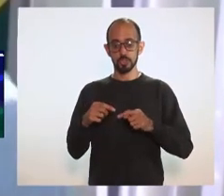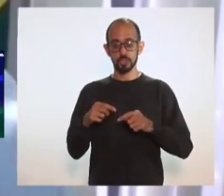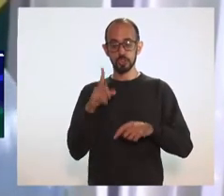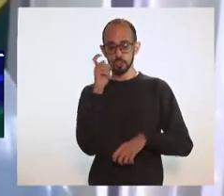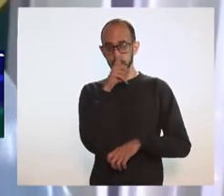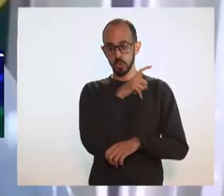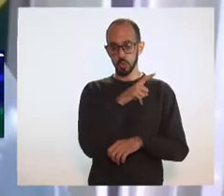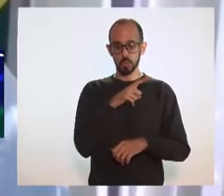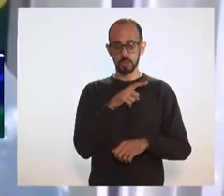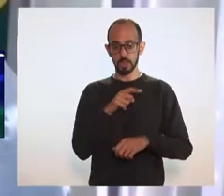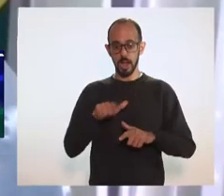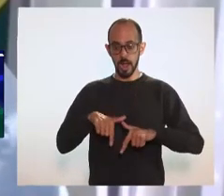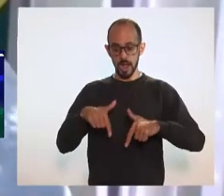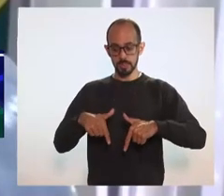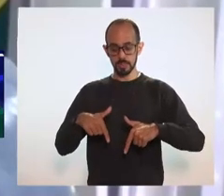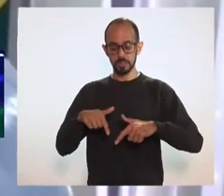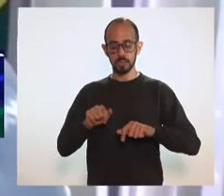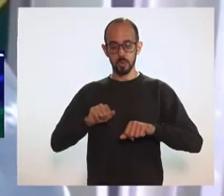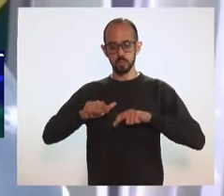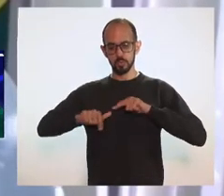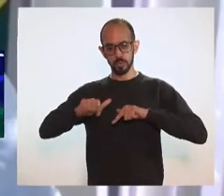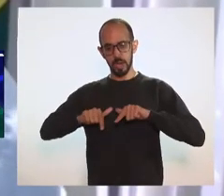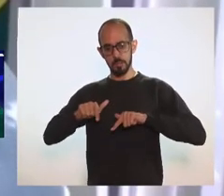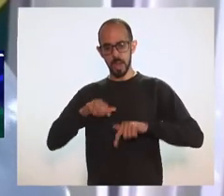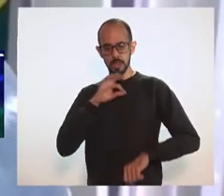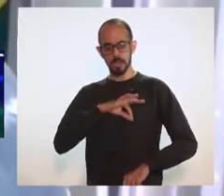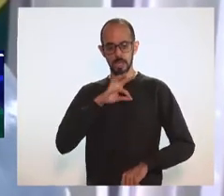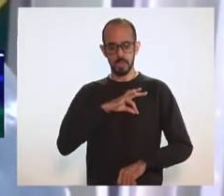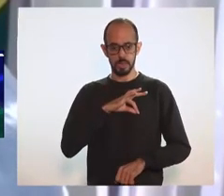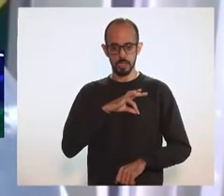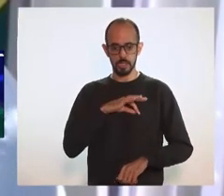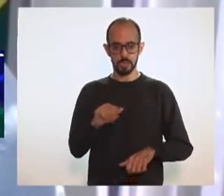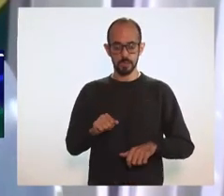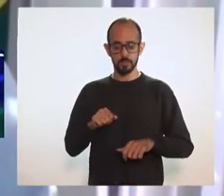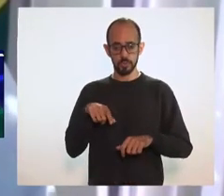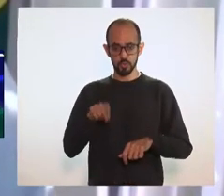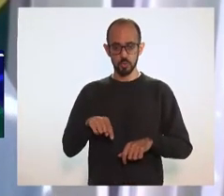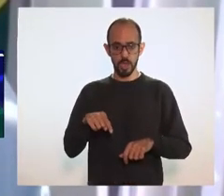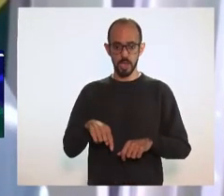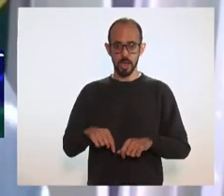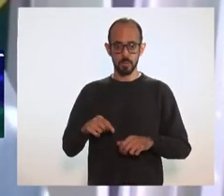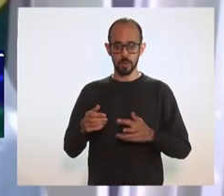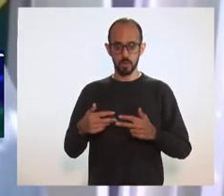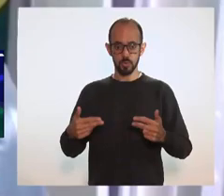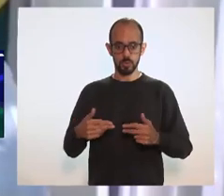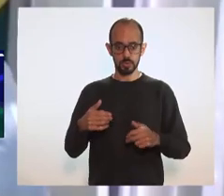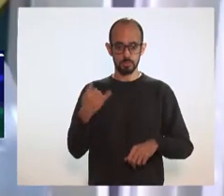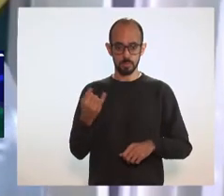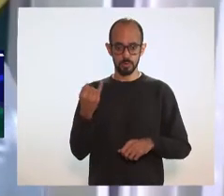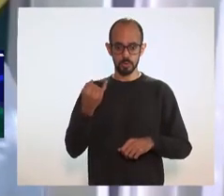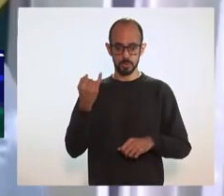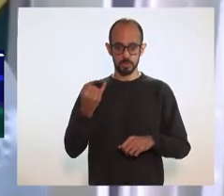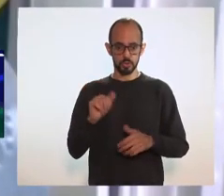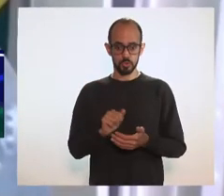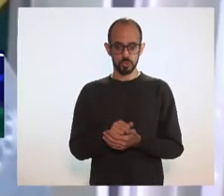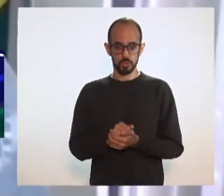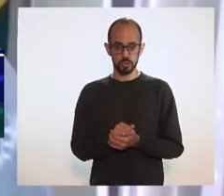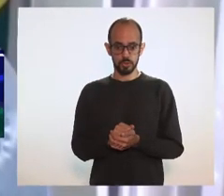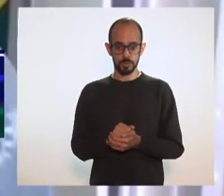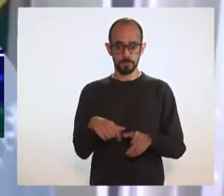impedir, portanto, geração de trabalho e renda em diferentes setores. Acho que essa é uma questão central. No que tange a este projeto, que eu